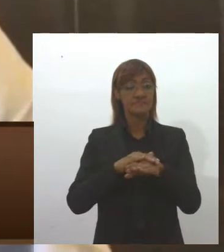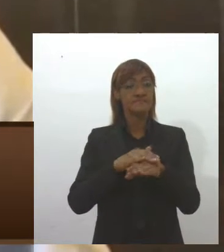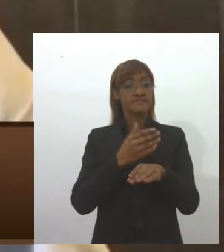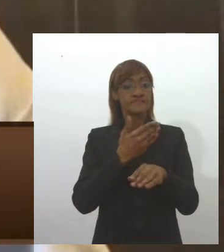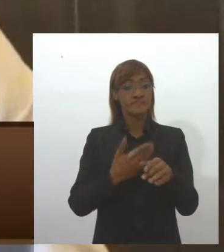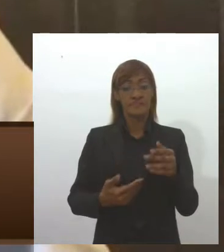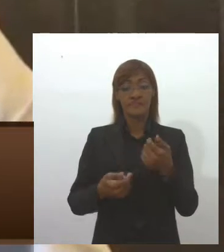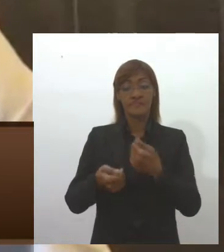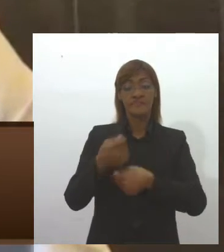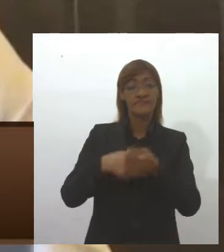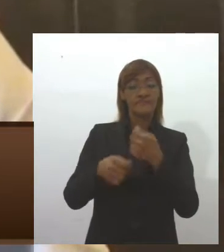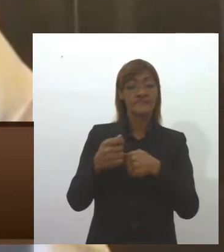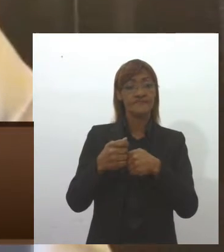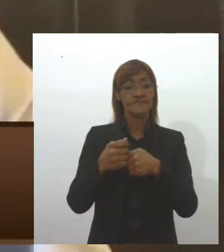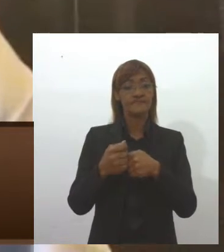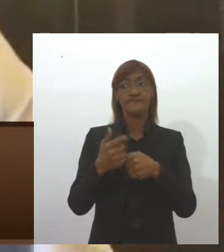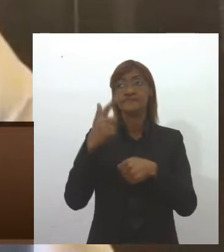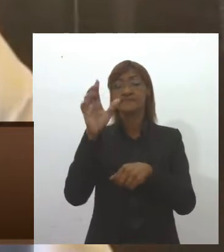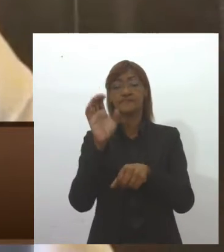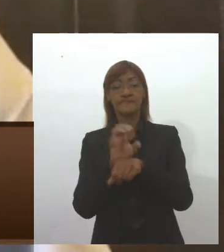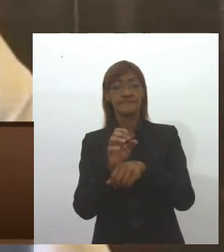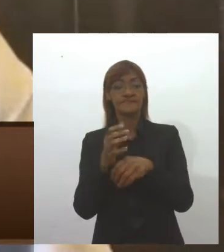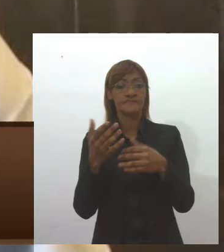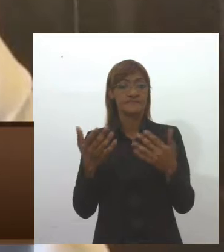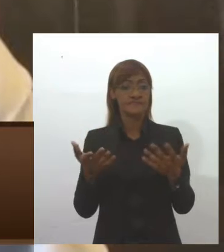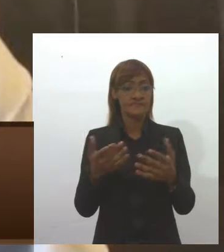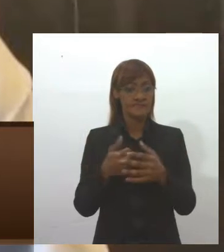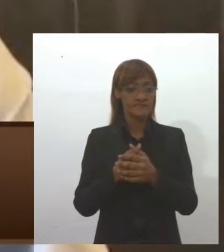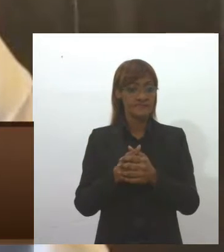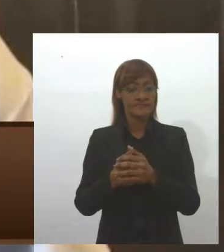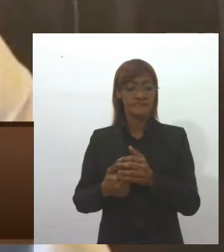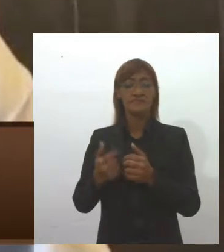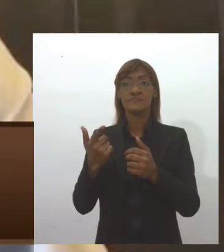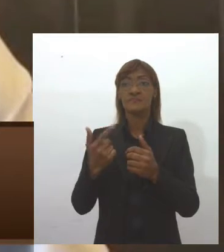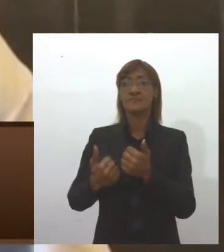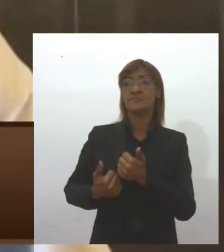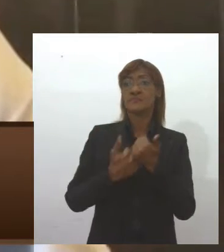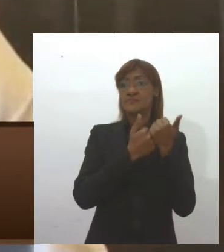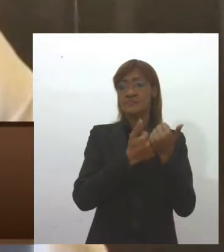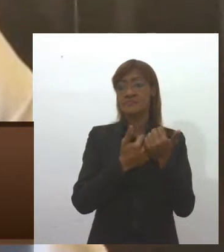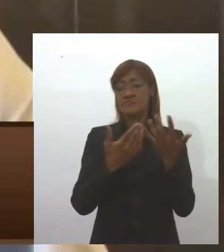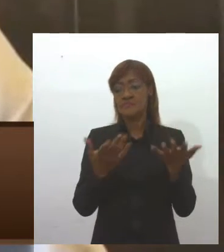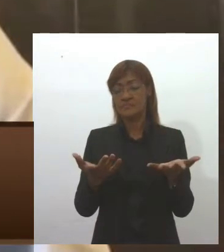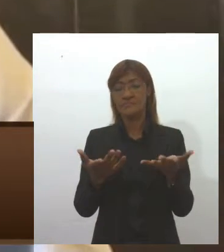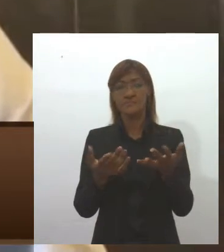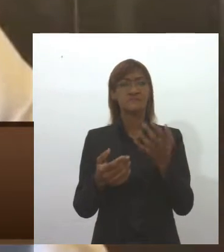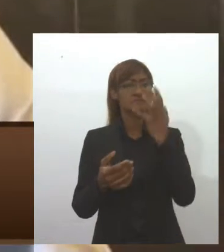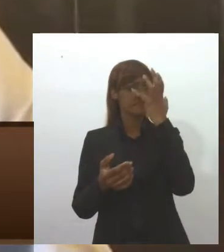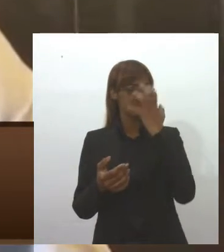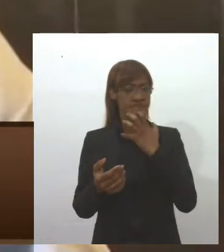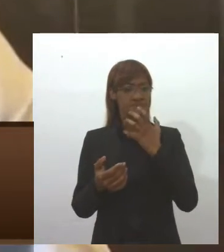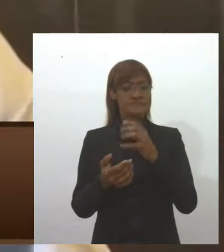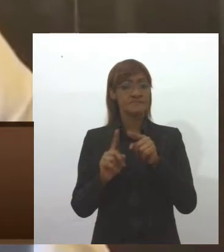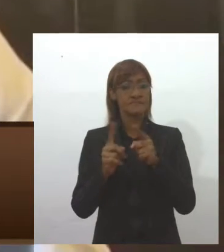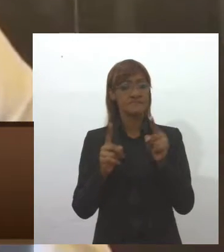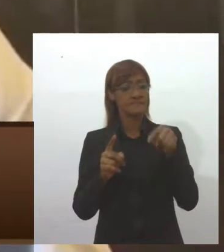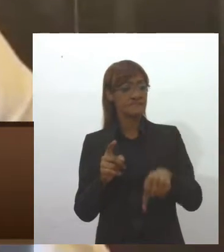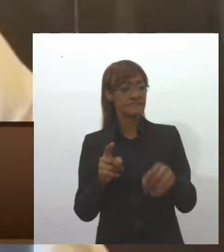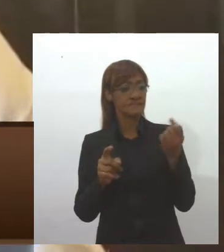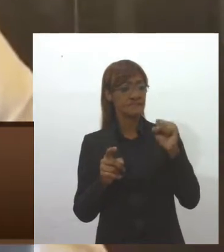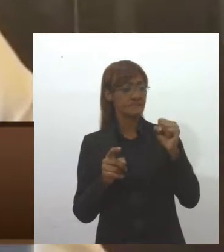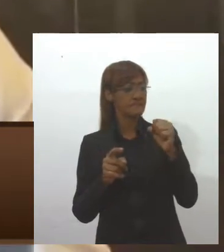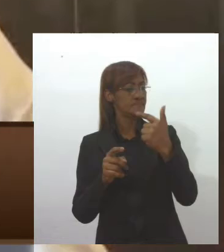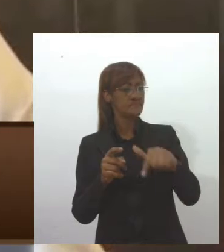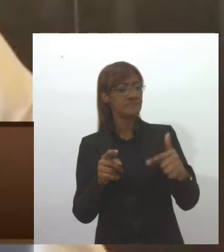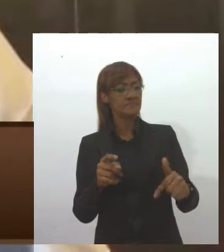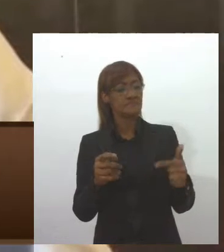é difícil você concorrer com estados onde o poder público apoia o turismo, leva o turismo a sério, e em Sergipe a gente não via isso.